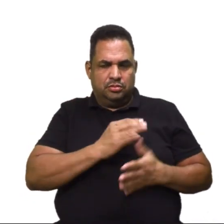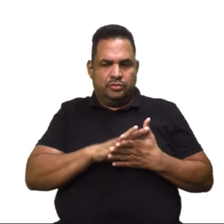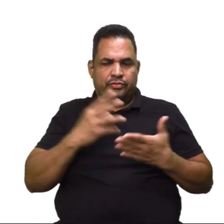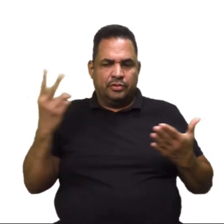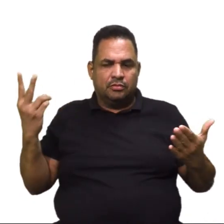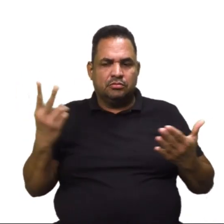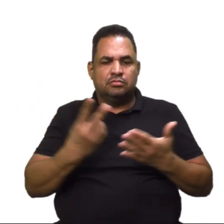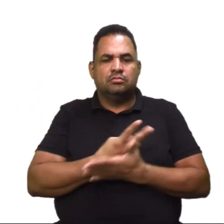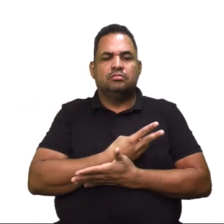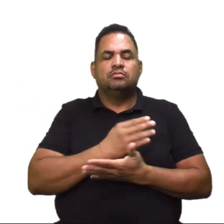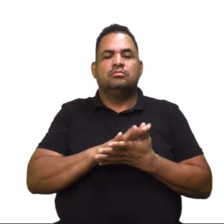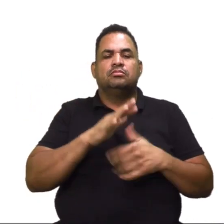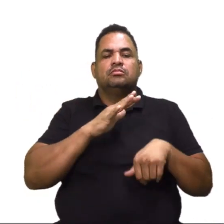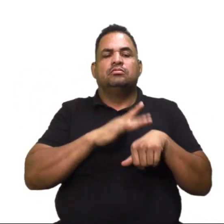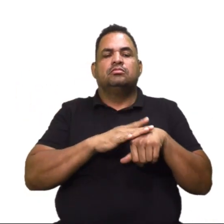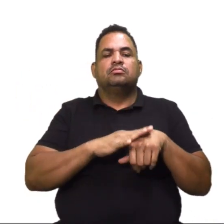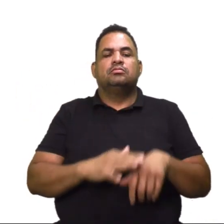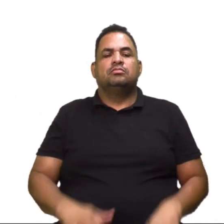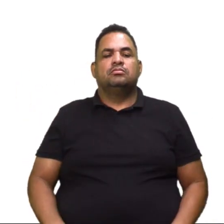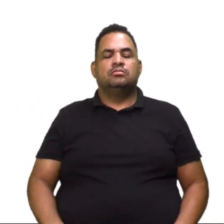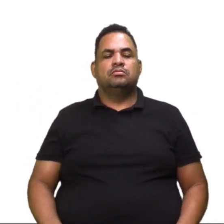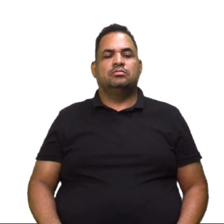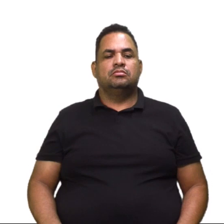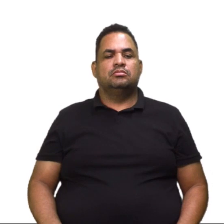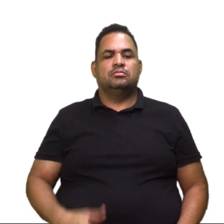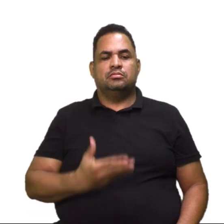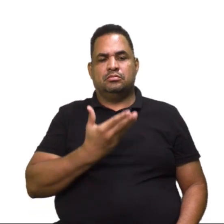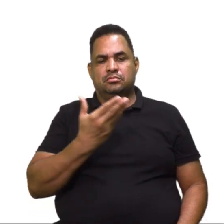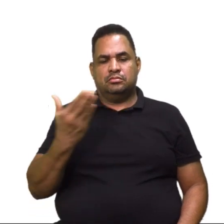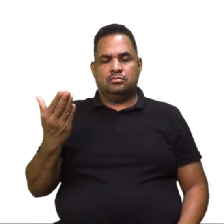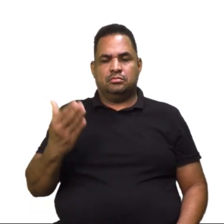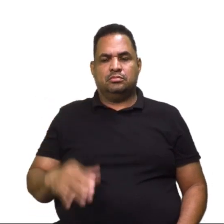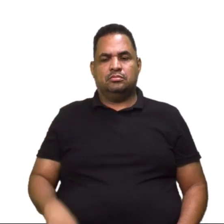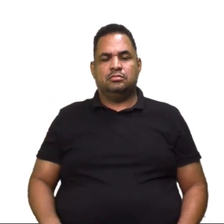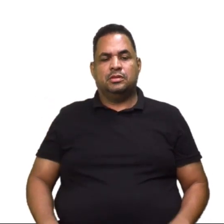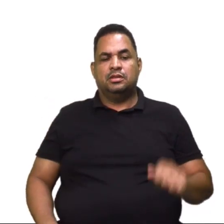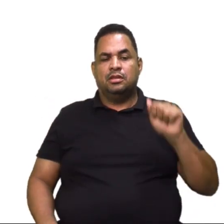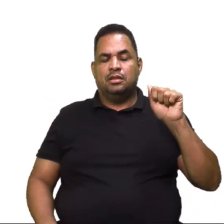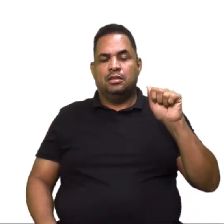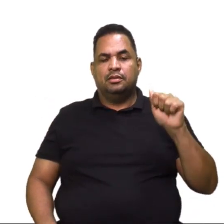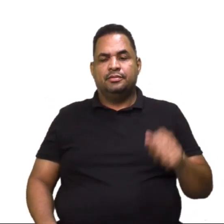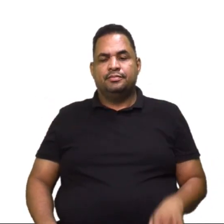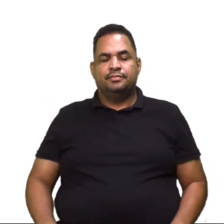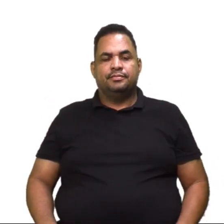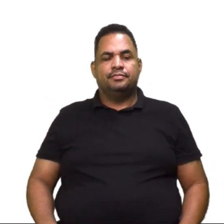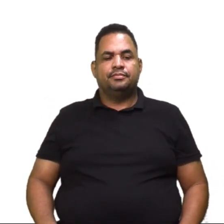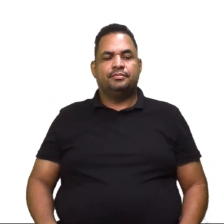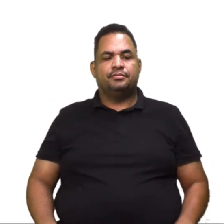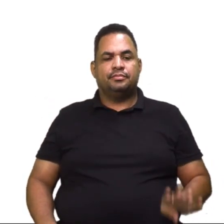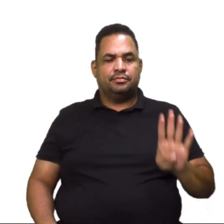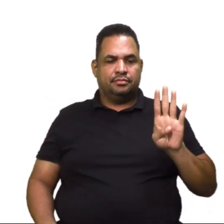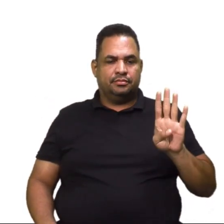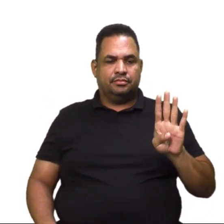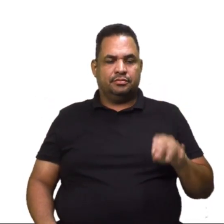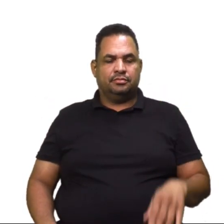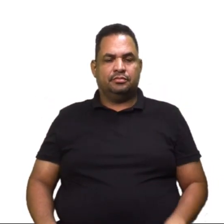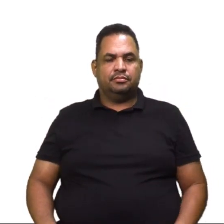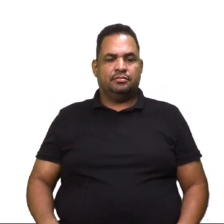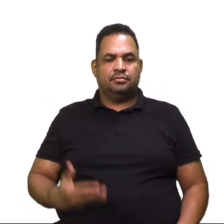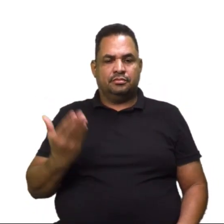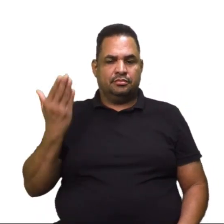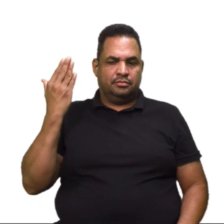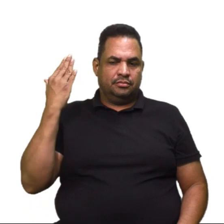bom? Então, vamos lá. Nós temos a Chlamydia trachomatis, né? Nós temos a